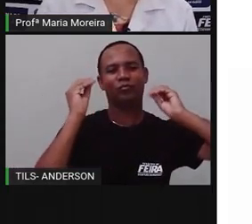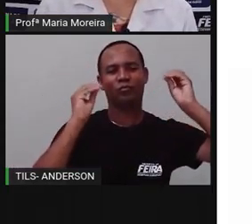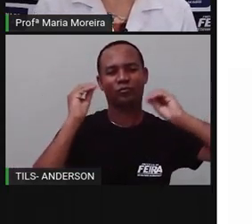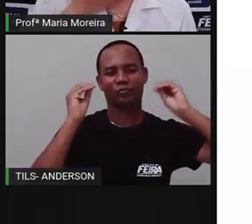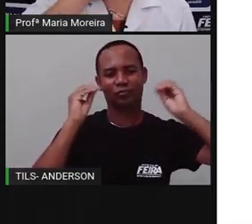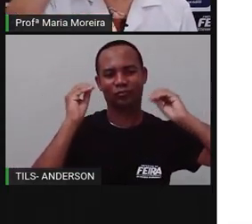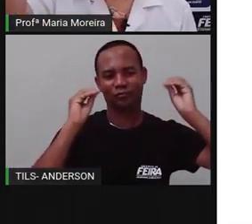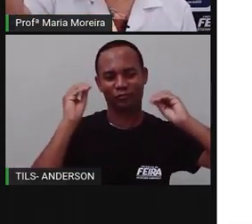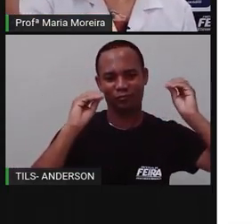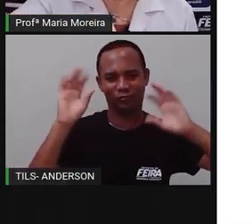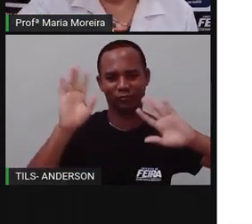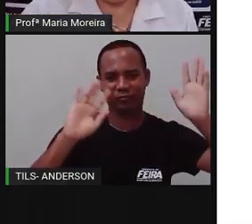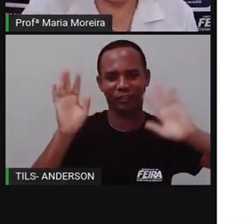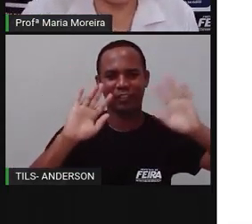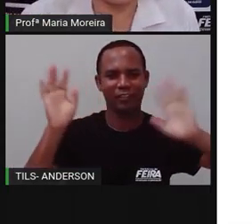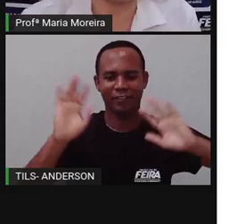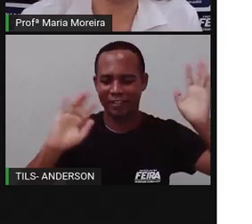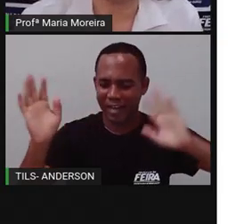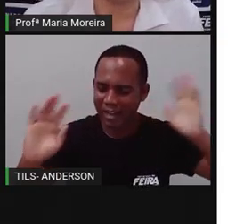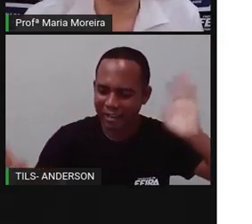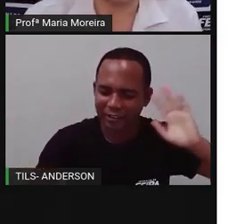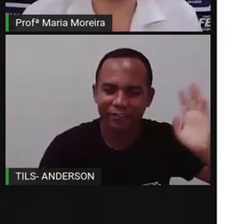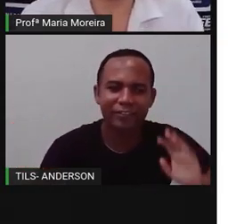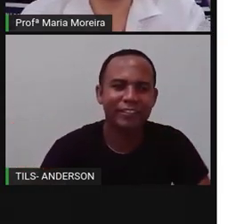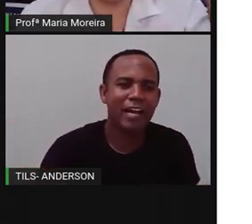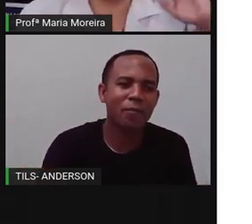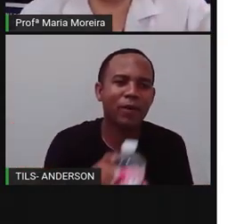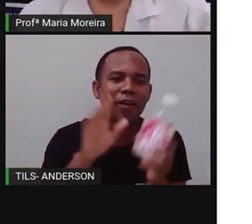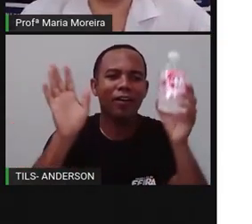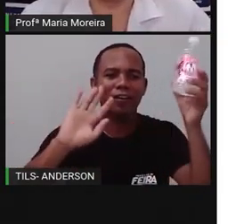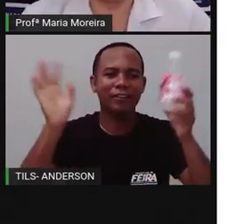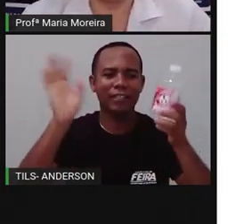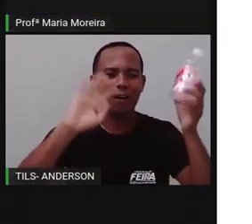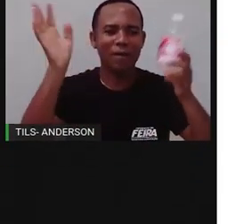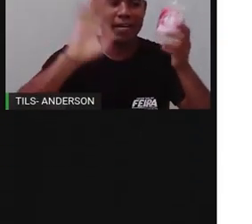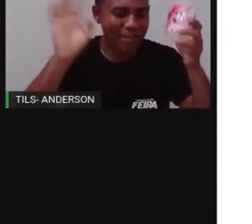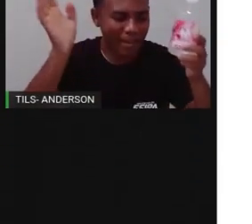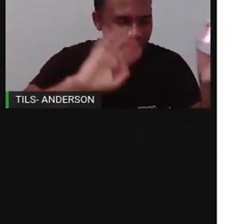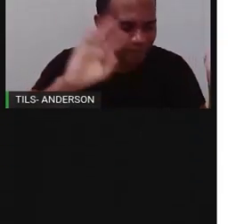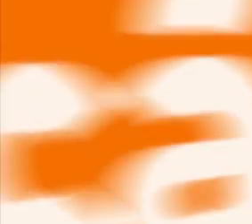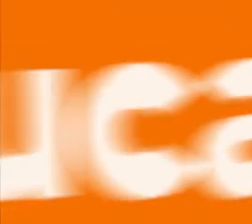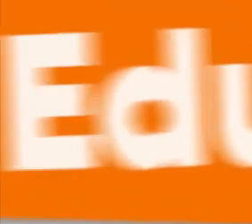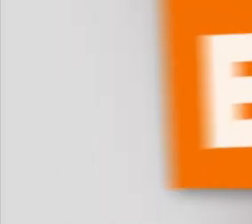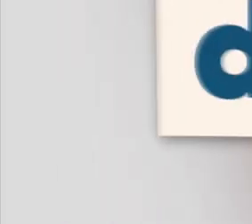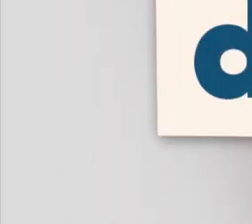Rocinha. Beijo para vocês aí, certo? Tchau e até a próxima.